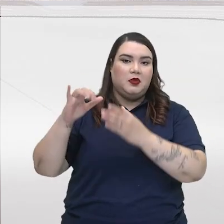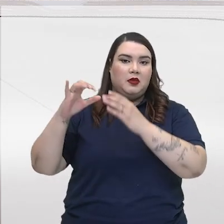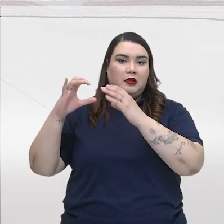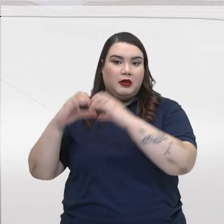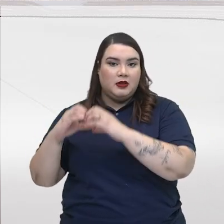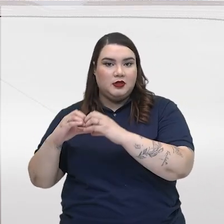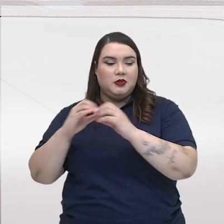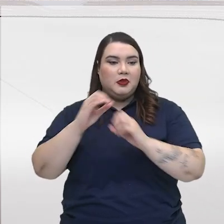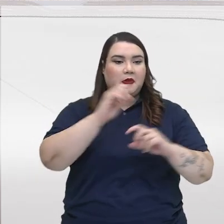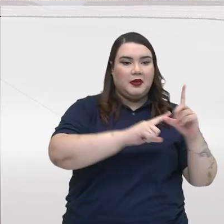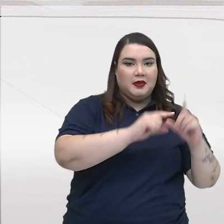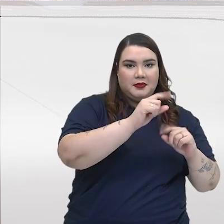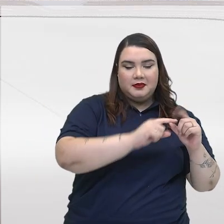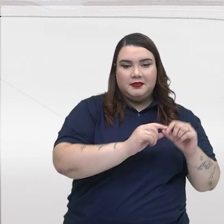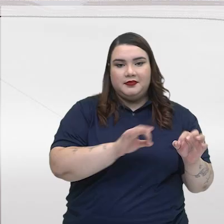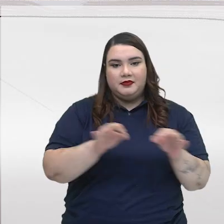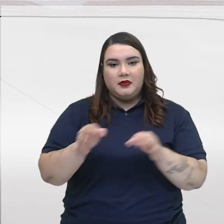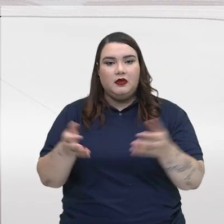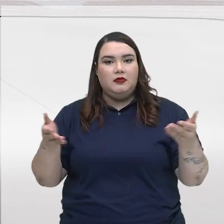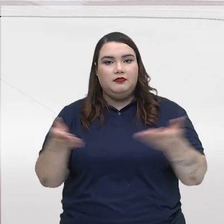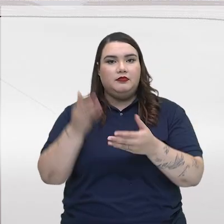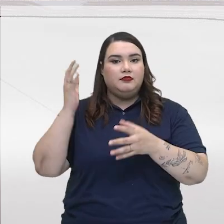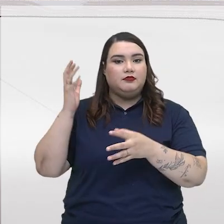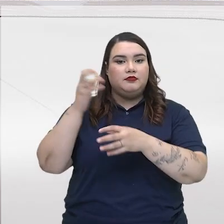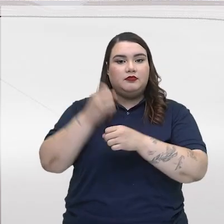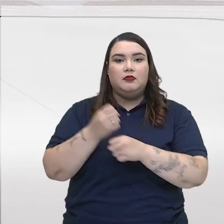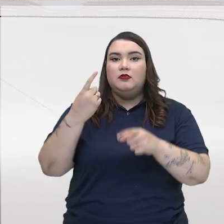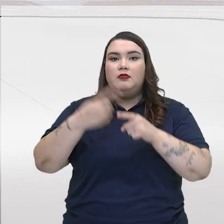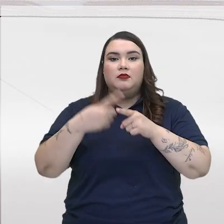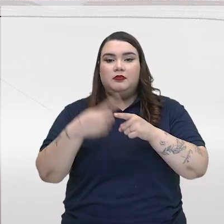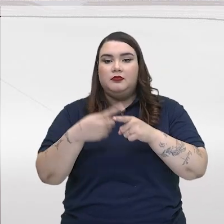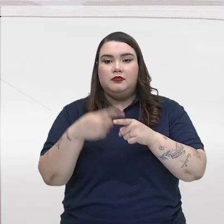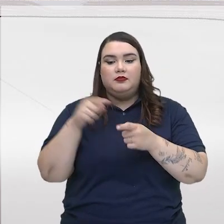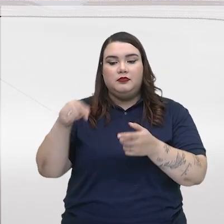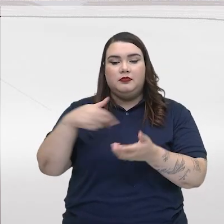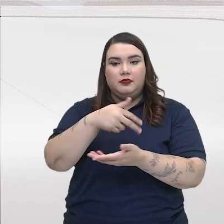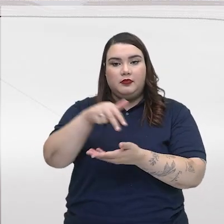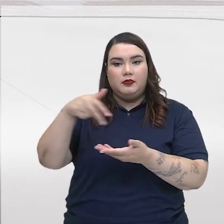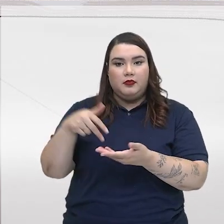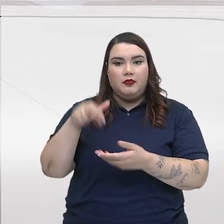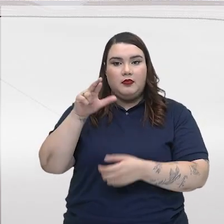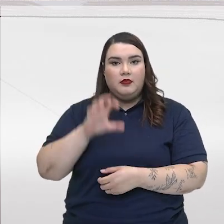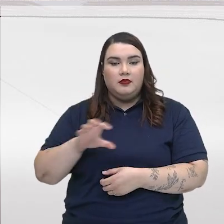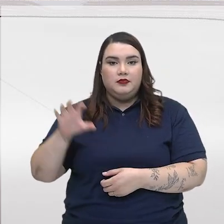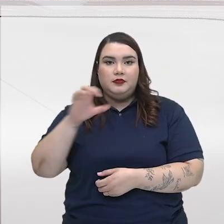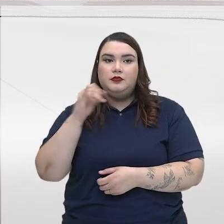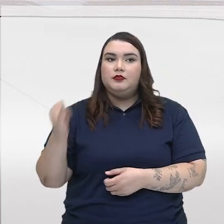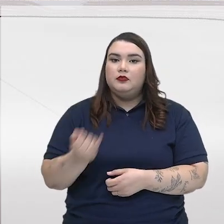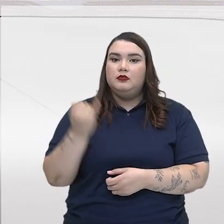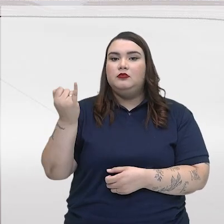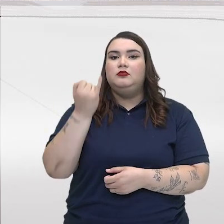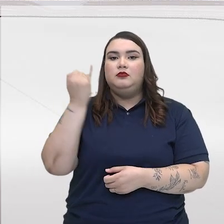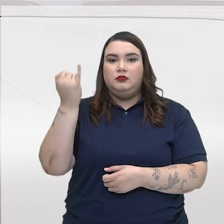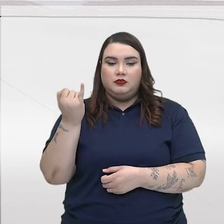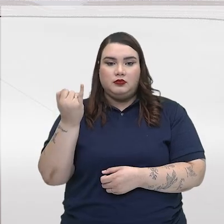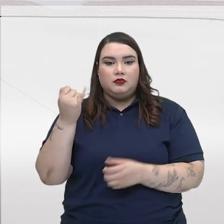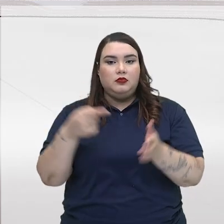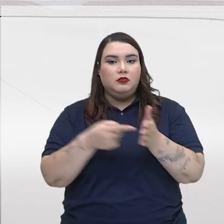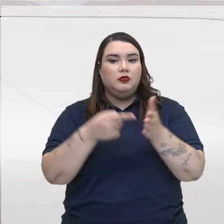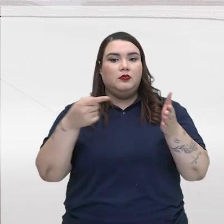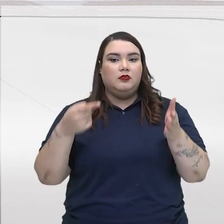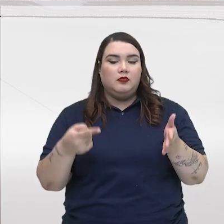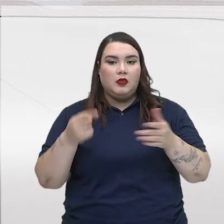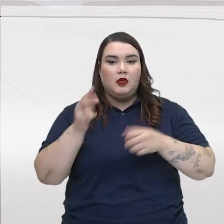E agora vamos relembrar por que essas danças regionais são importantes. Primeiro, preservação da